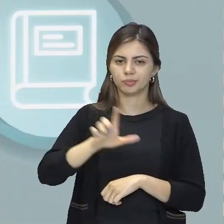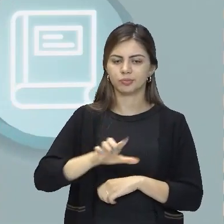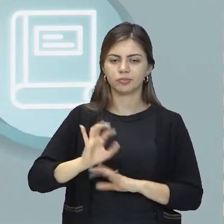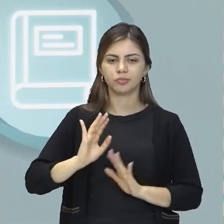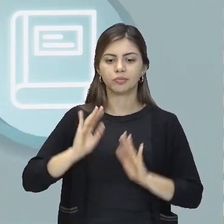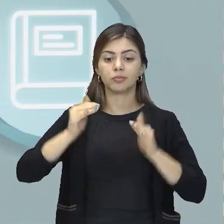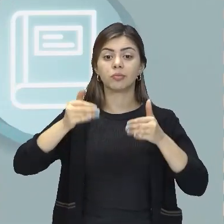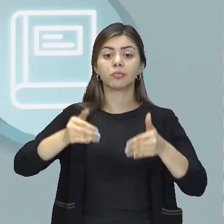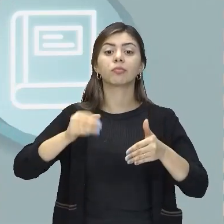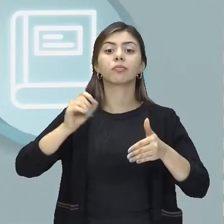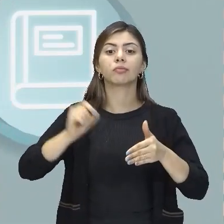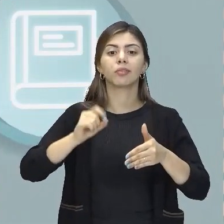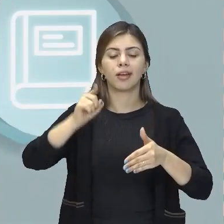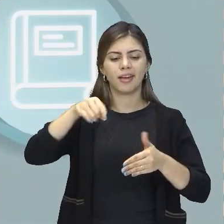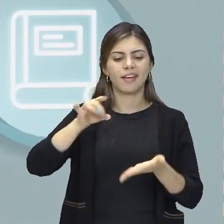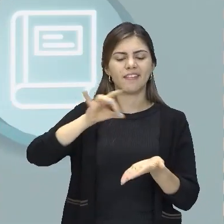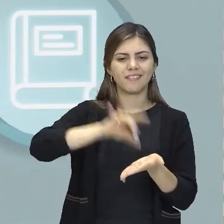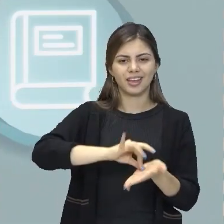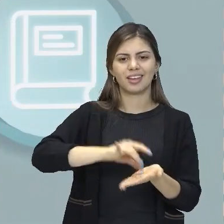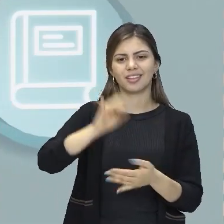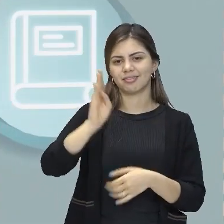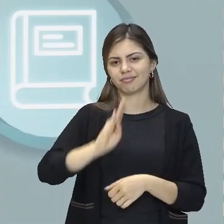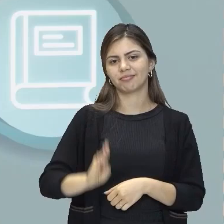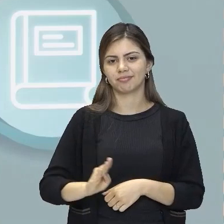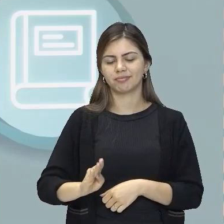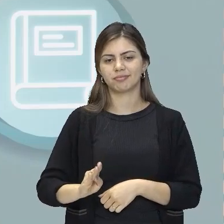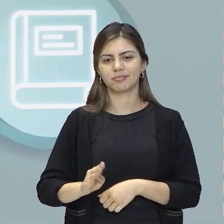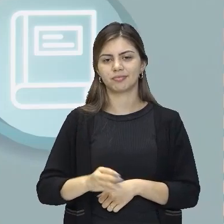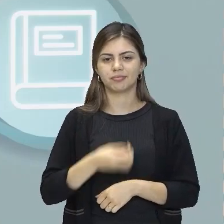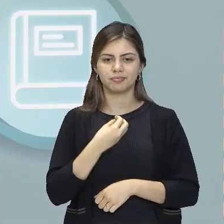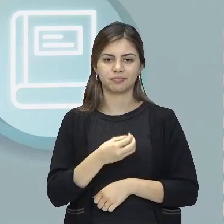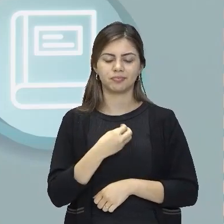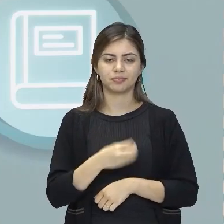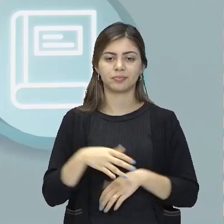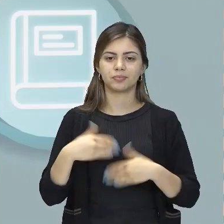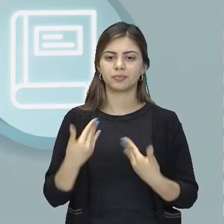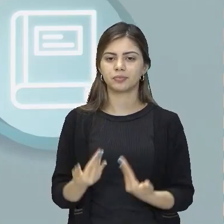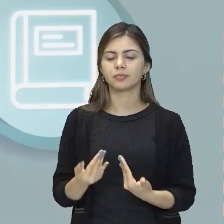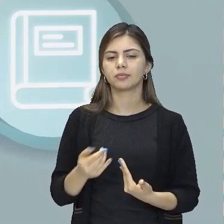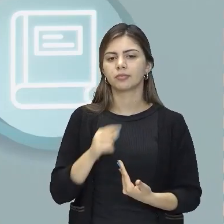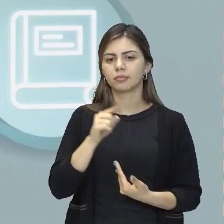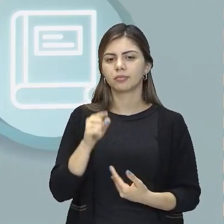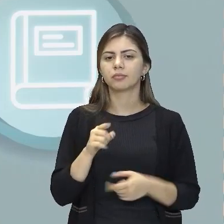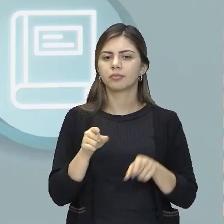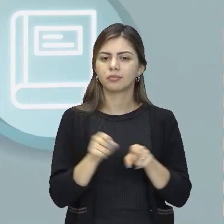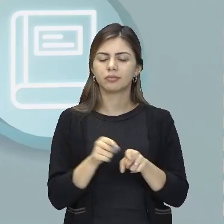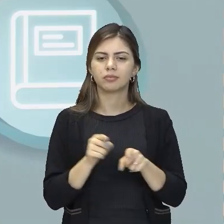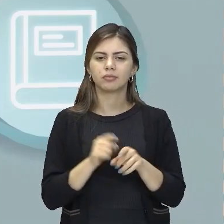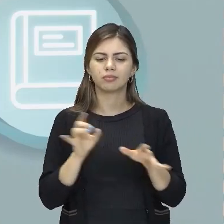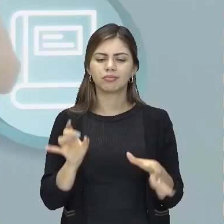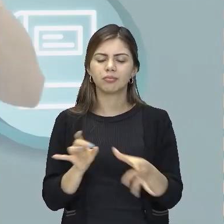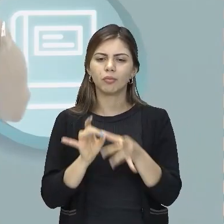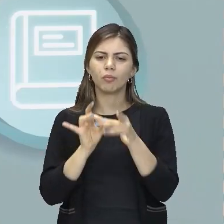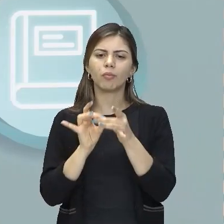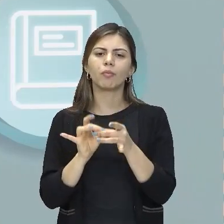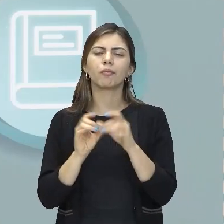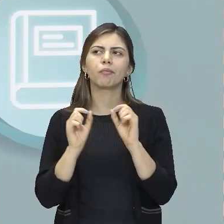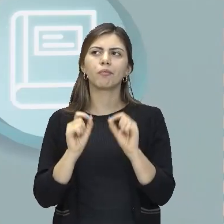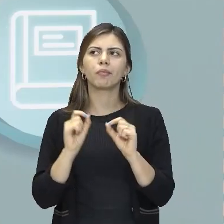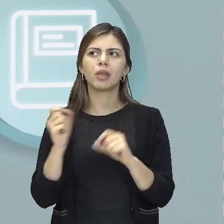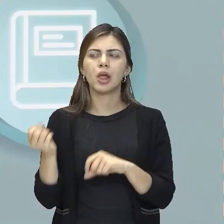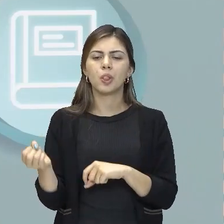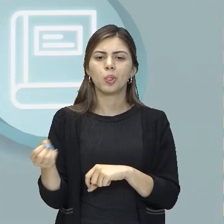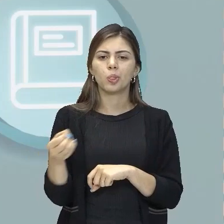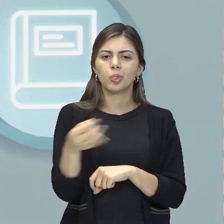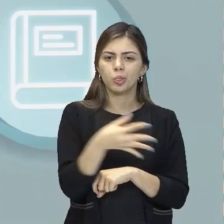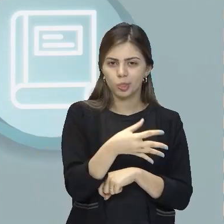para o quê, gente? Para a realidade brasileira, tá bom? Mas aí do lado da uma redescoberta